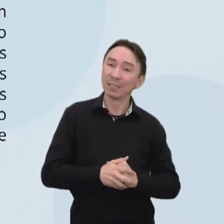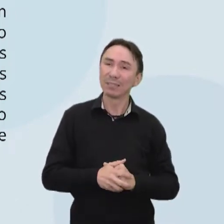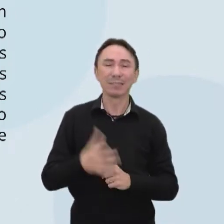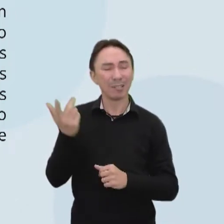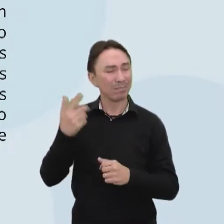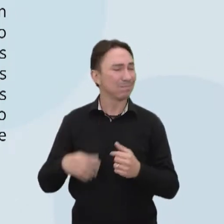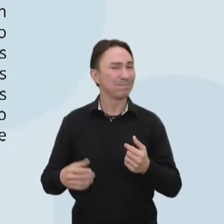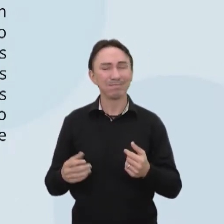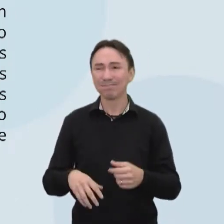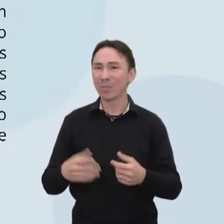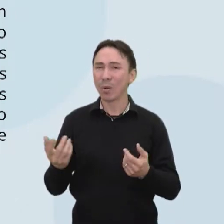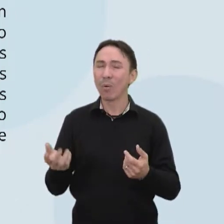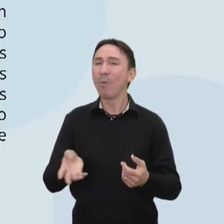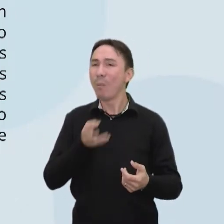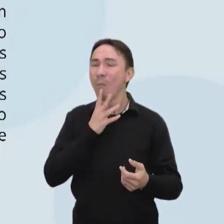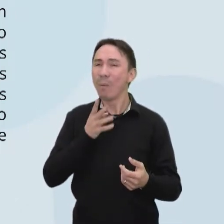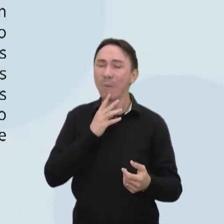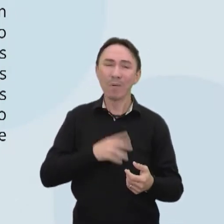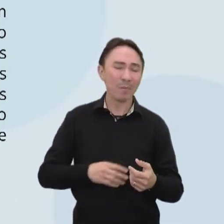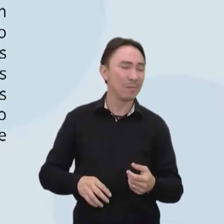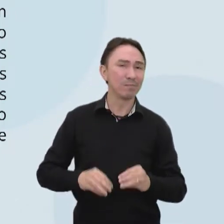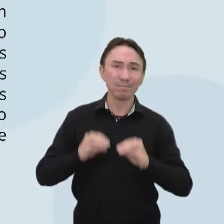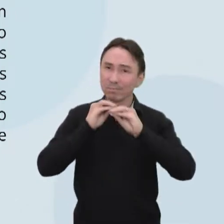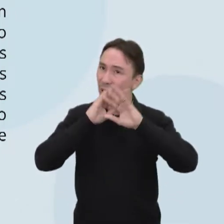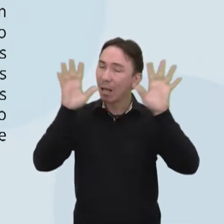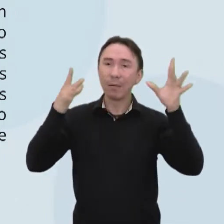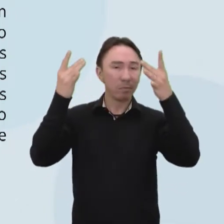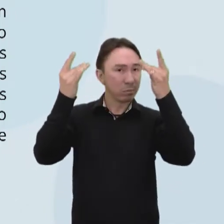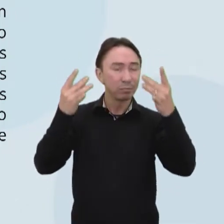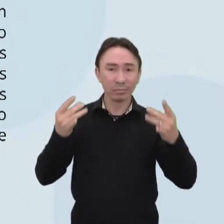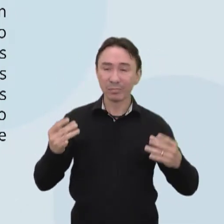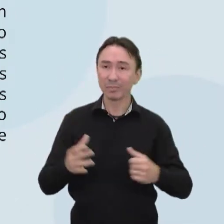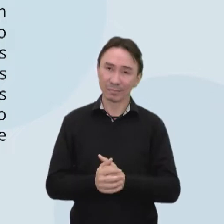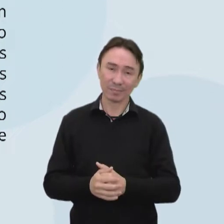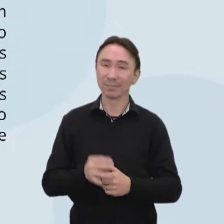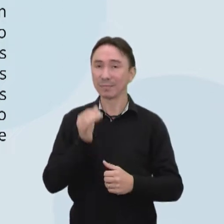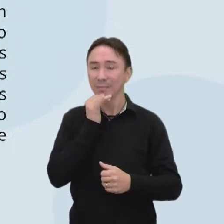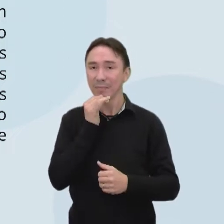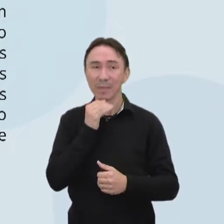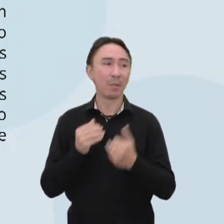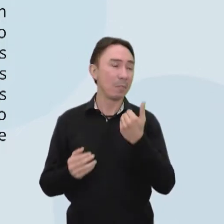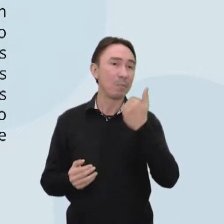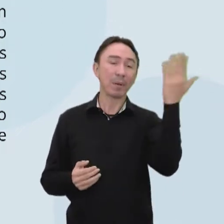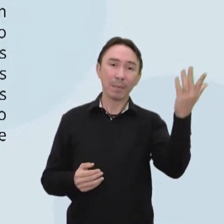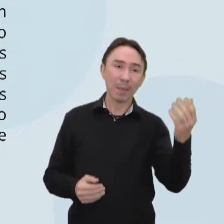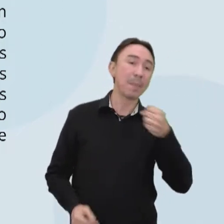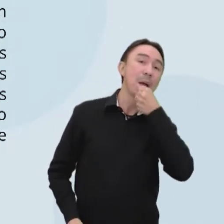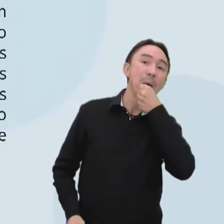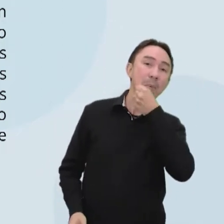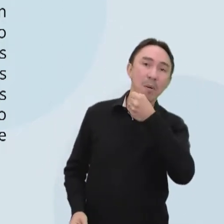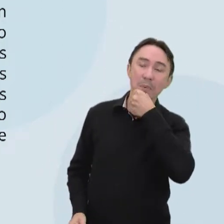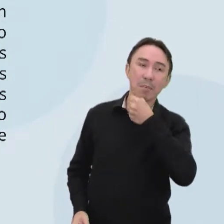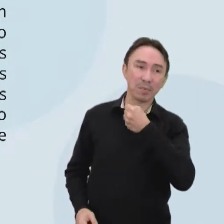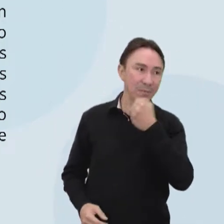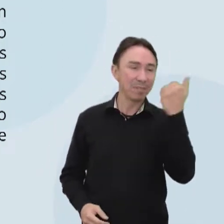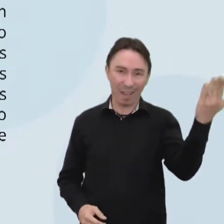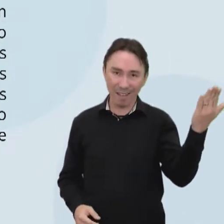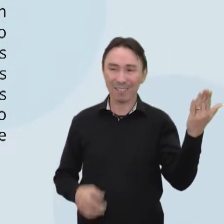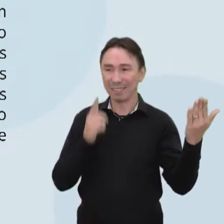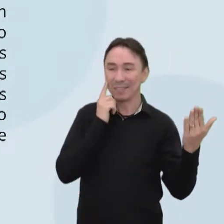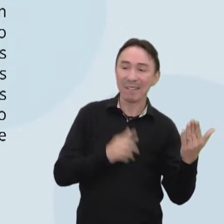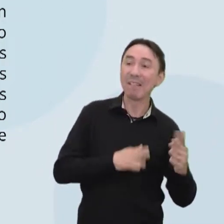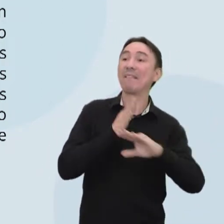e muito mais correta do que se repórteres que não são de lá fossem fazer as suas